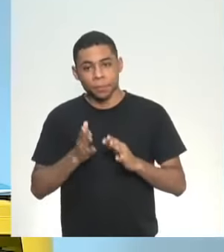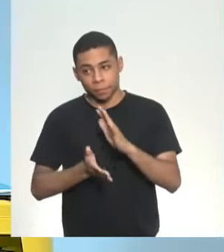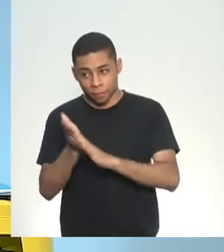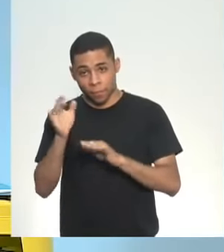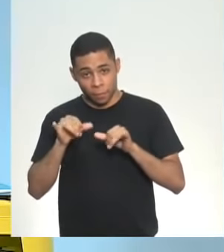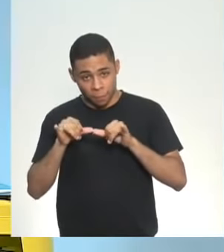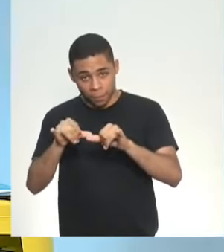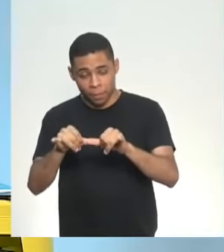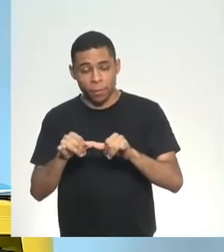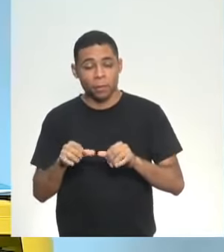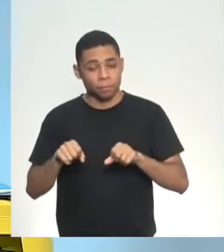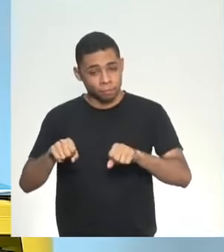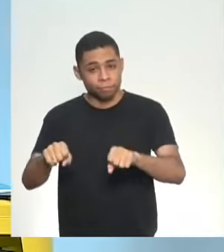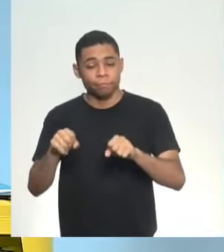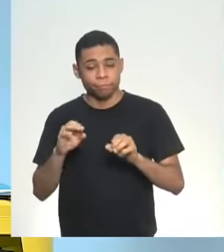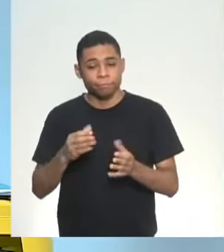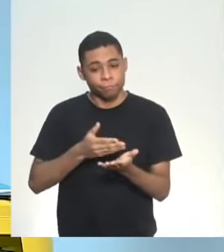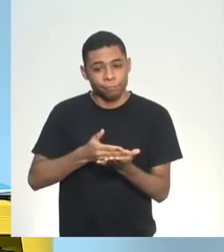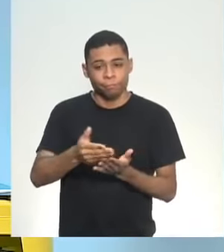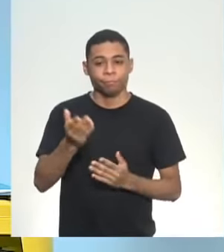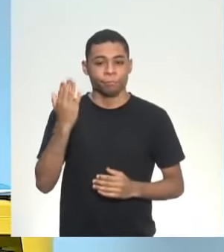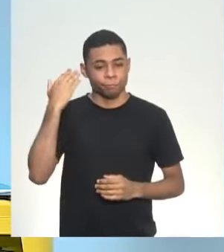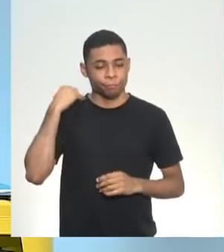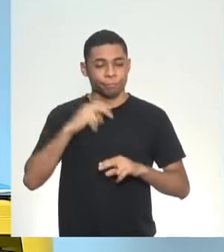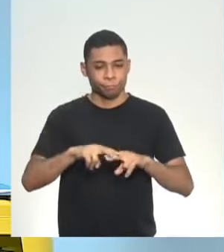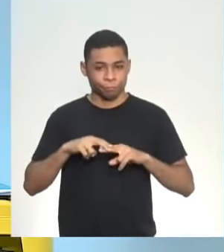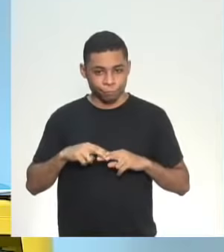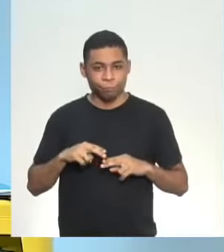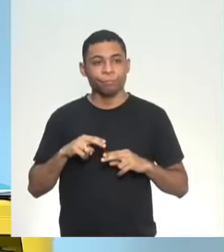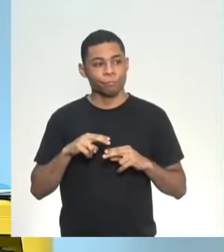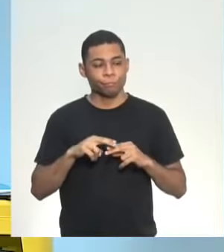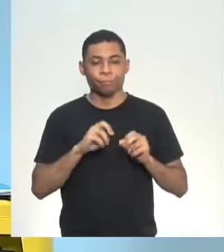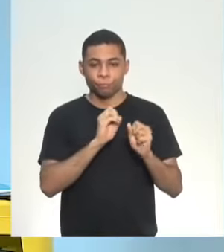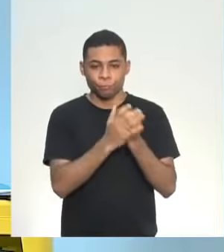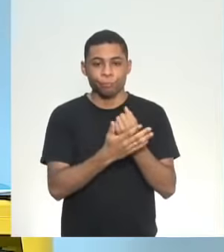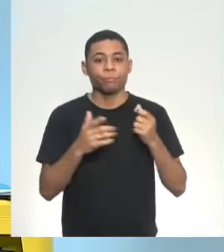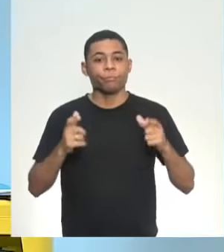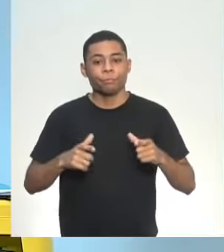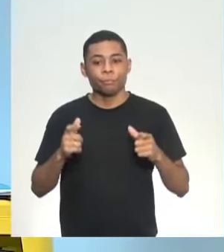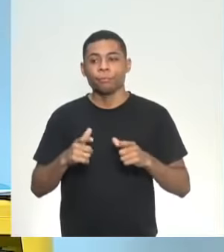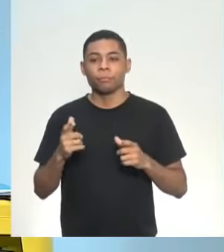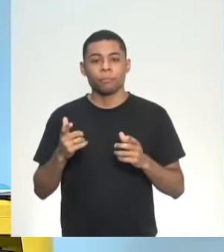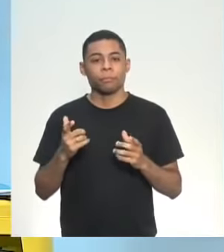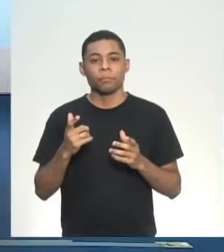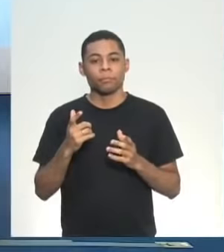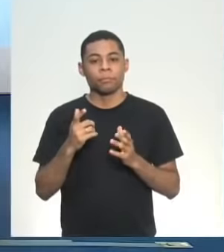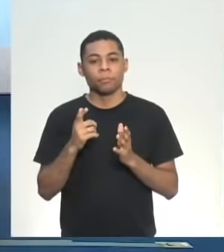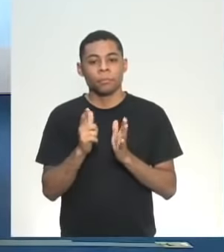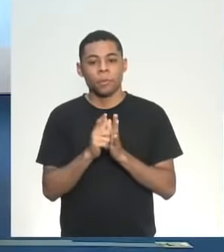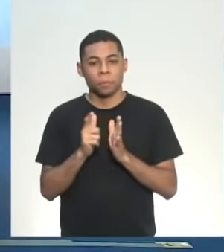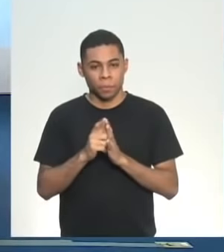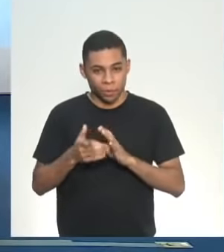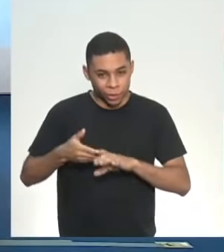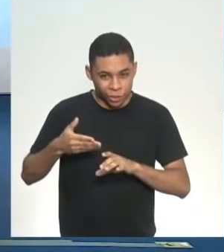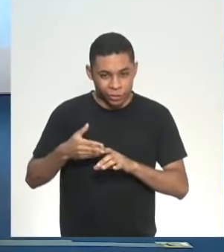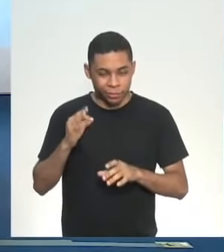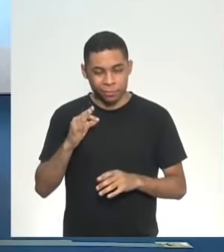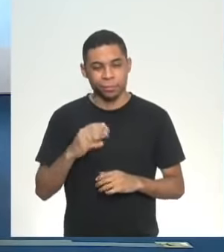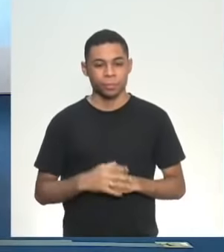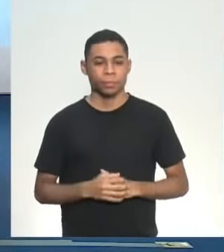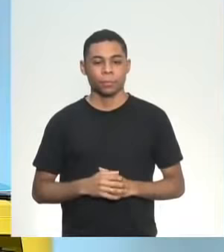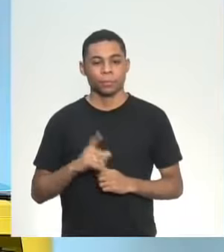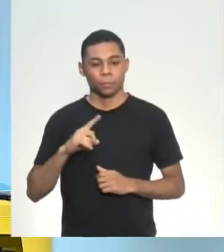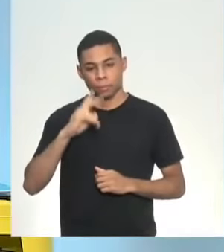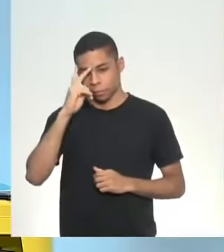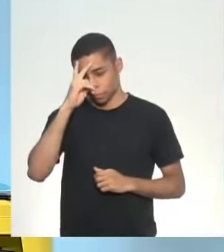aí é o mercado e aí logo no início E cadê o papel higiênico já tinha ido embora né então realmente é o que